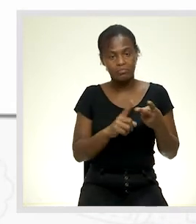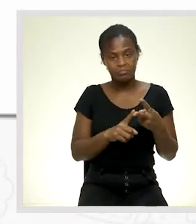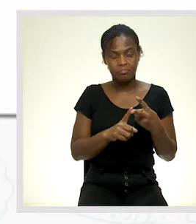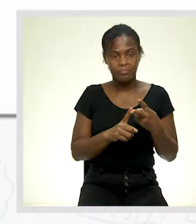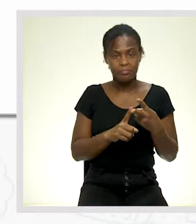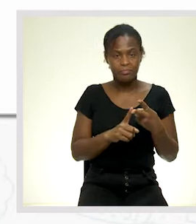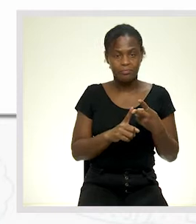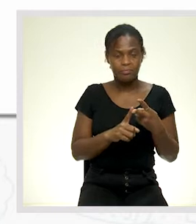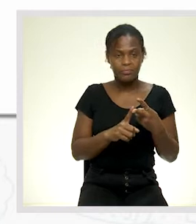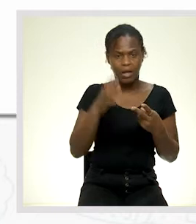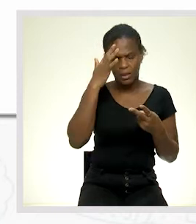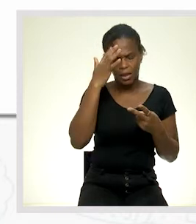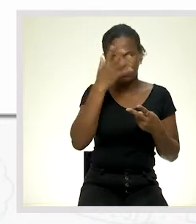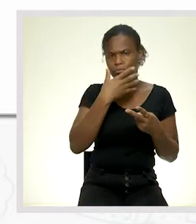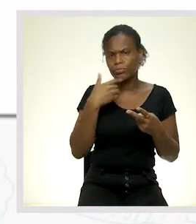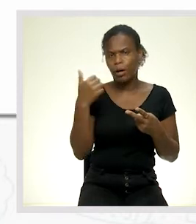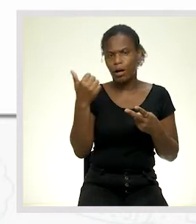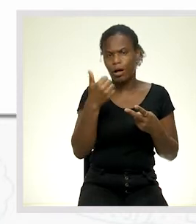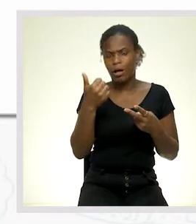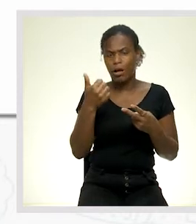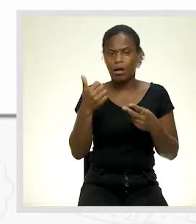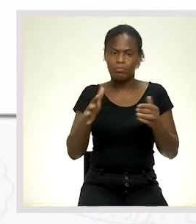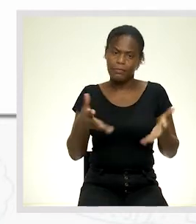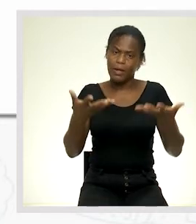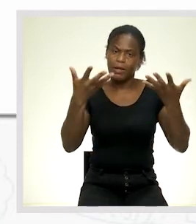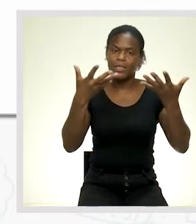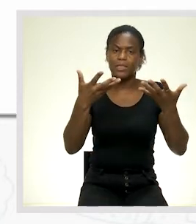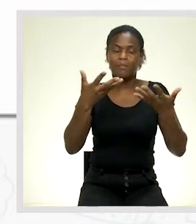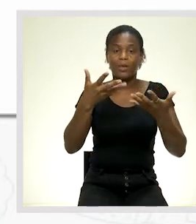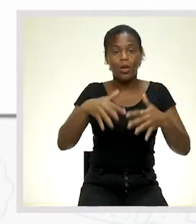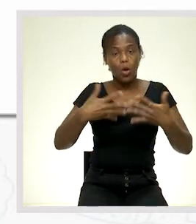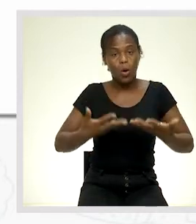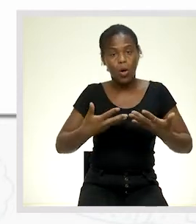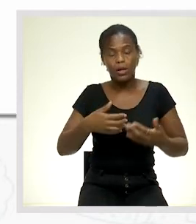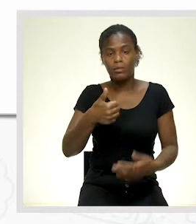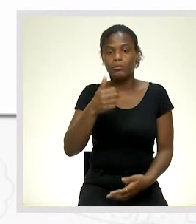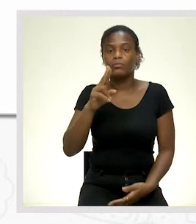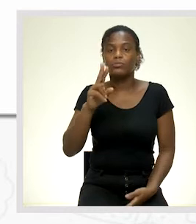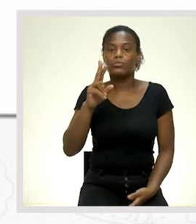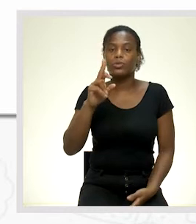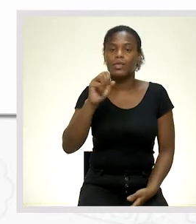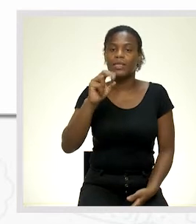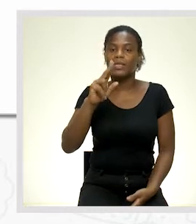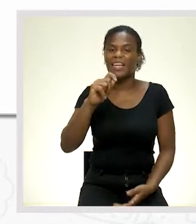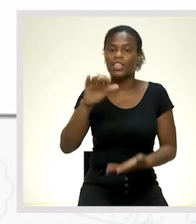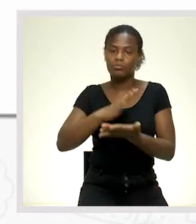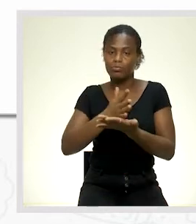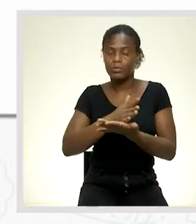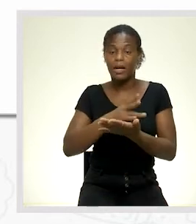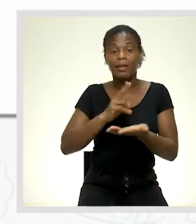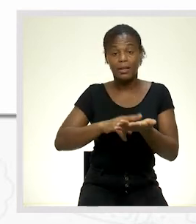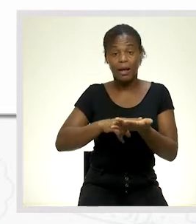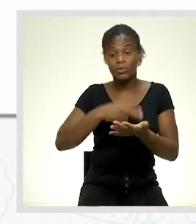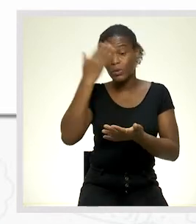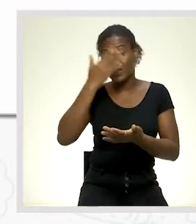característica, uma atitude estética que privilegia o contemporâneo burguês, a realidade cotidiana e